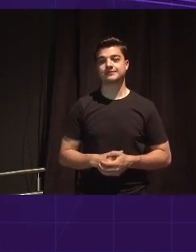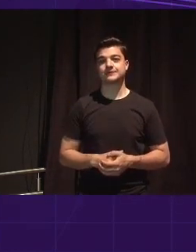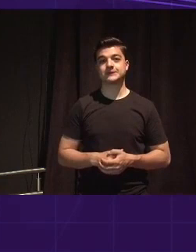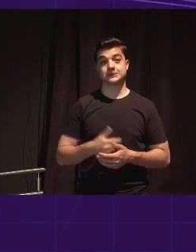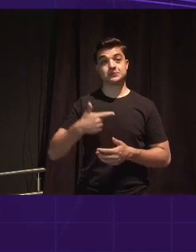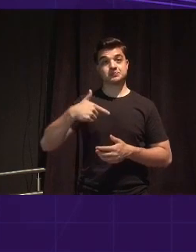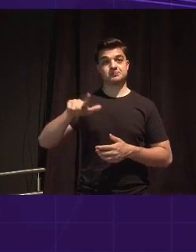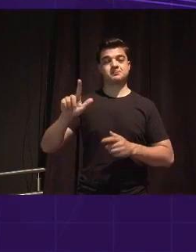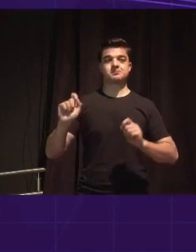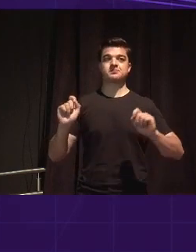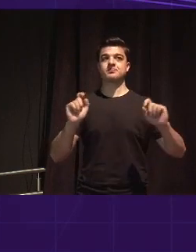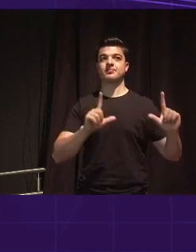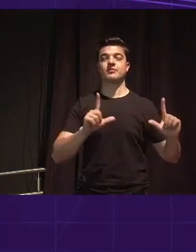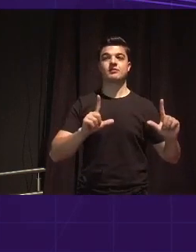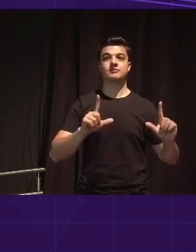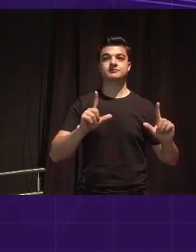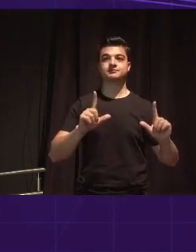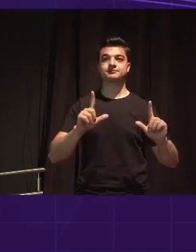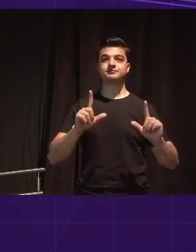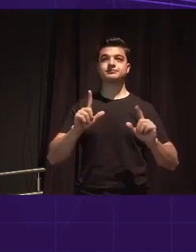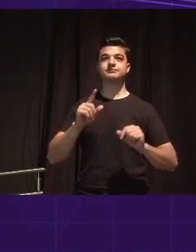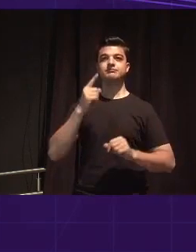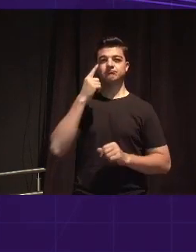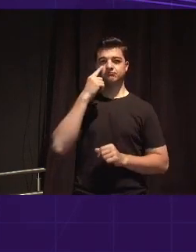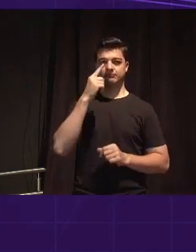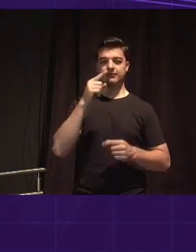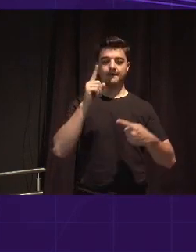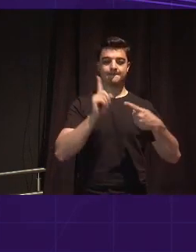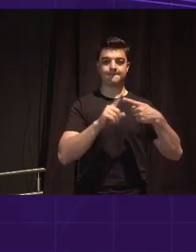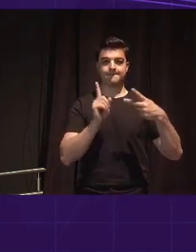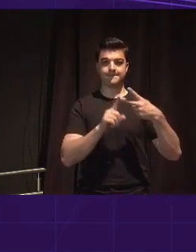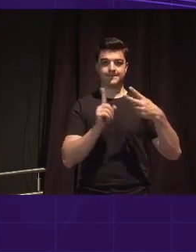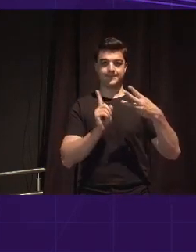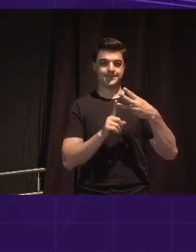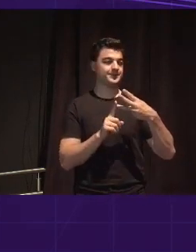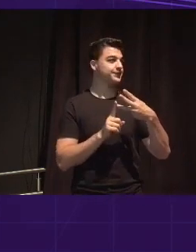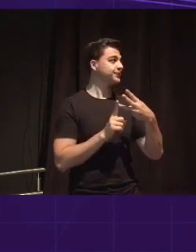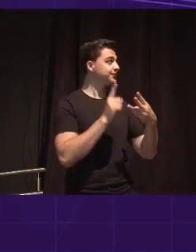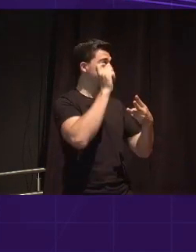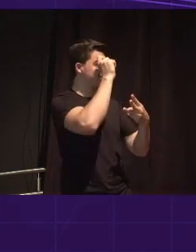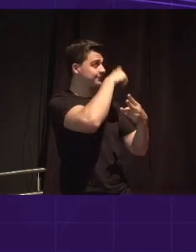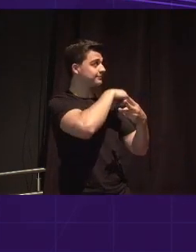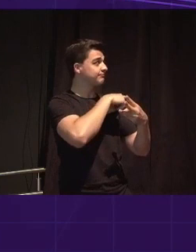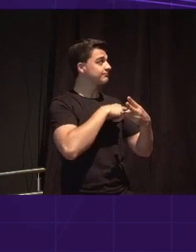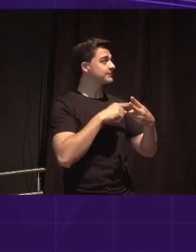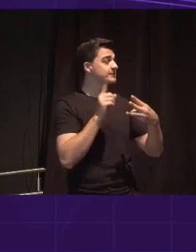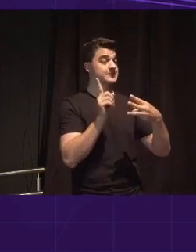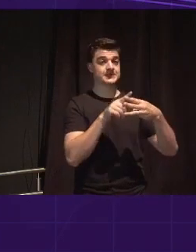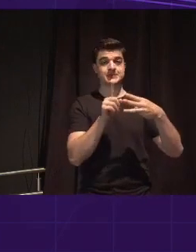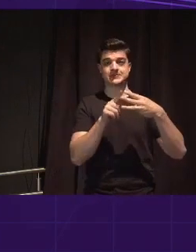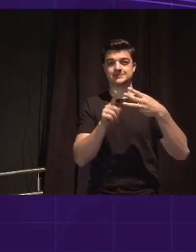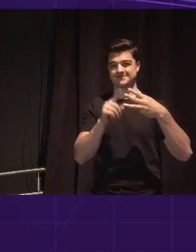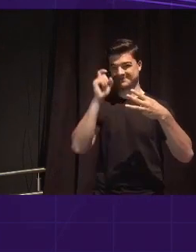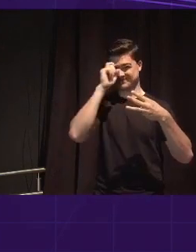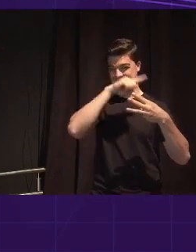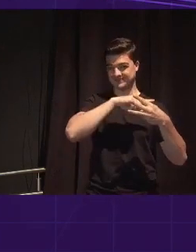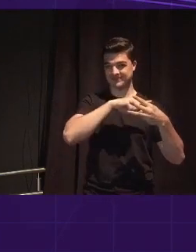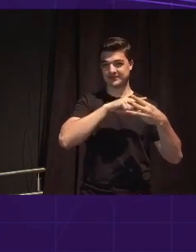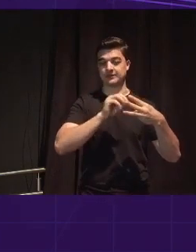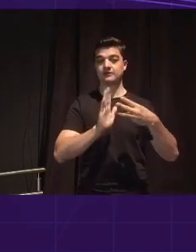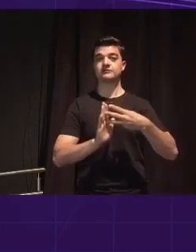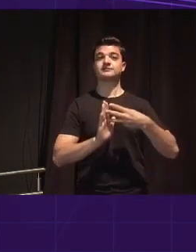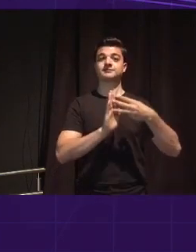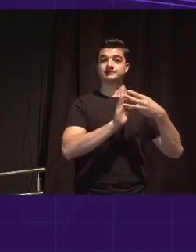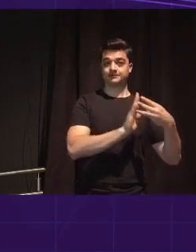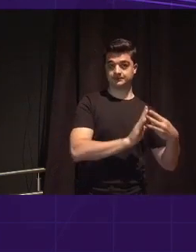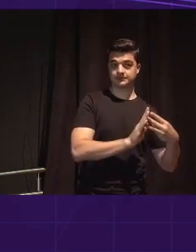Di. Então, eu peguei os 3 pontos de dores ali que estão desse lado para vocês, né? Do outro lado, o que então, se eu tenho